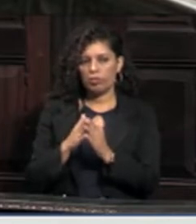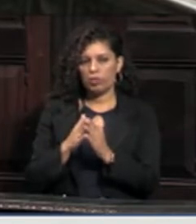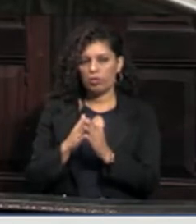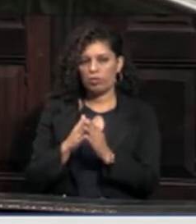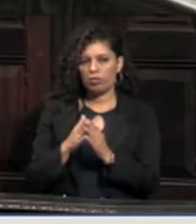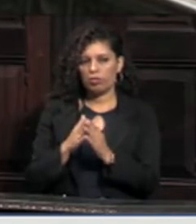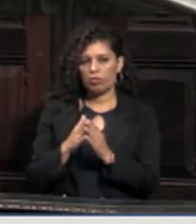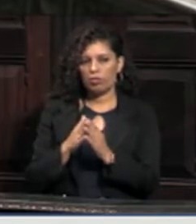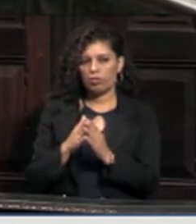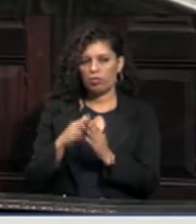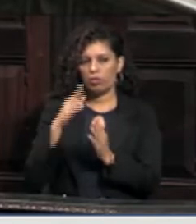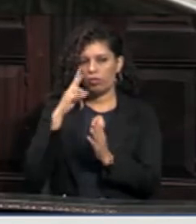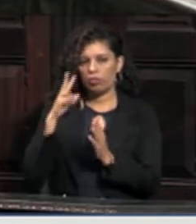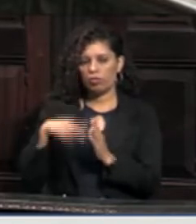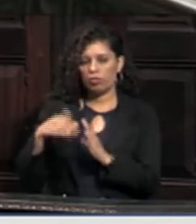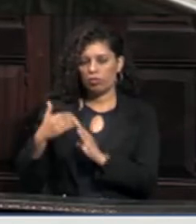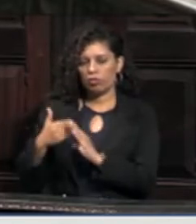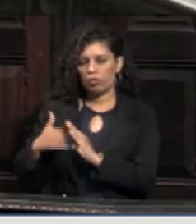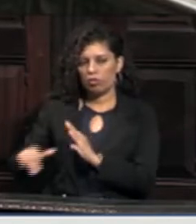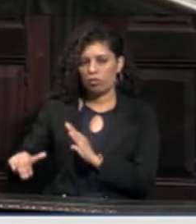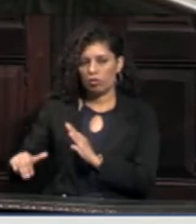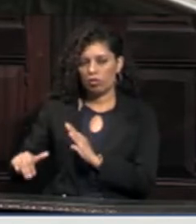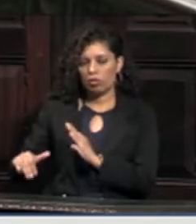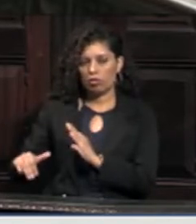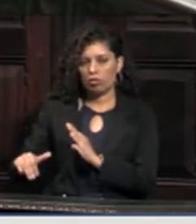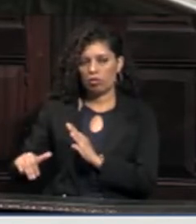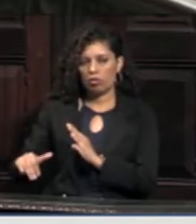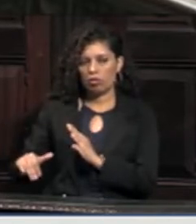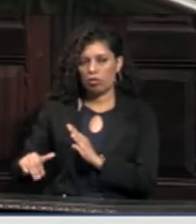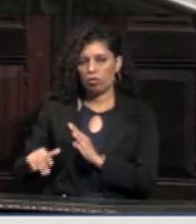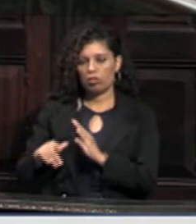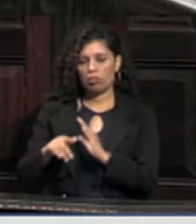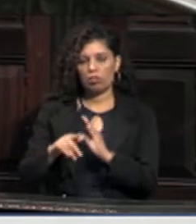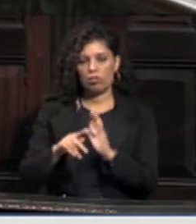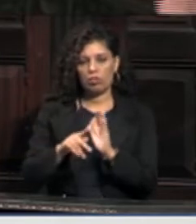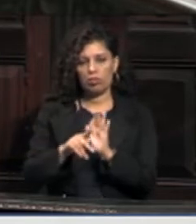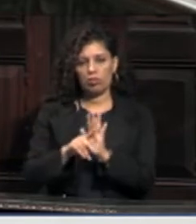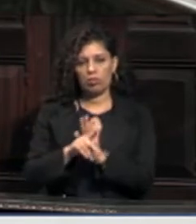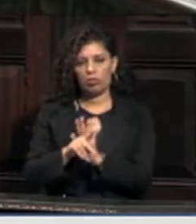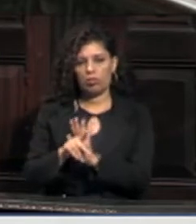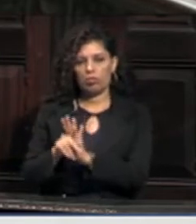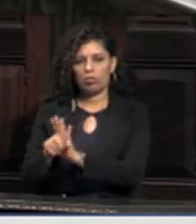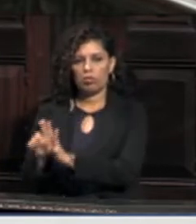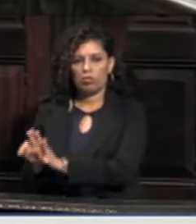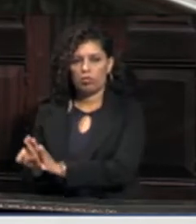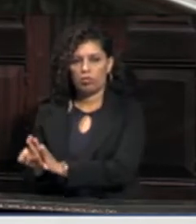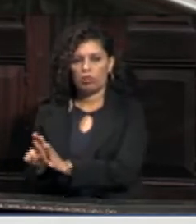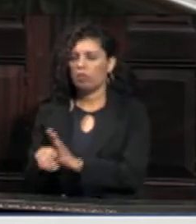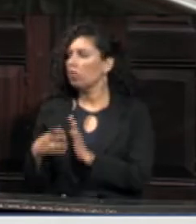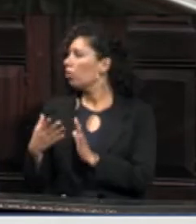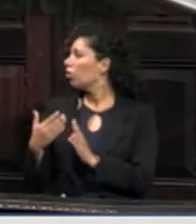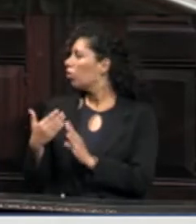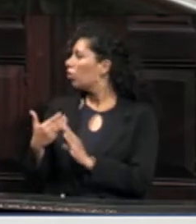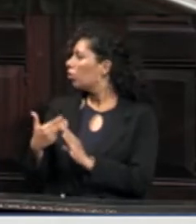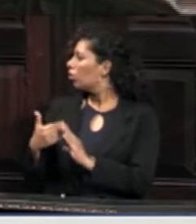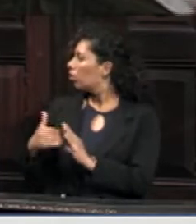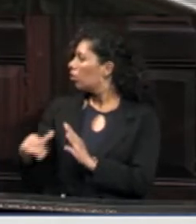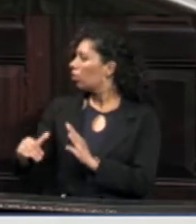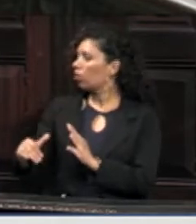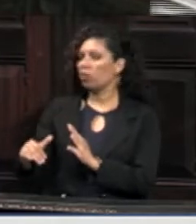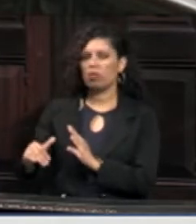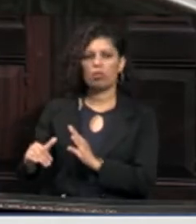encaminhei, tomei conhecimento, infelizmente, hoje, desse projeto, nós discutir, e encaminhei para o CRM uma